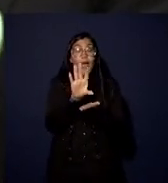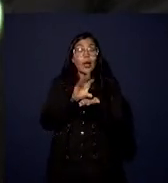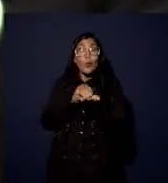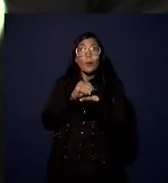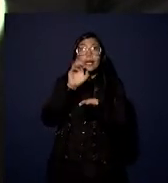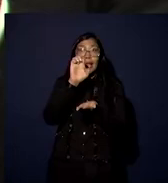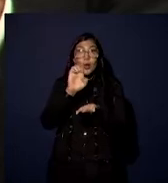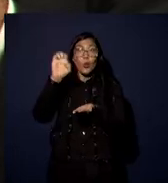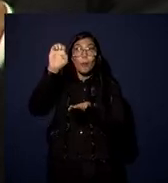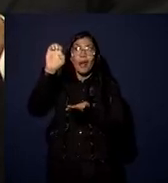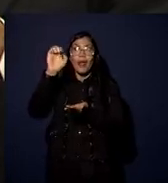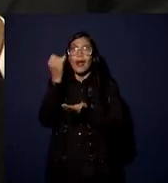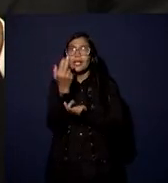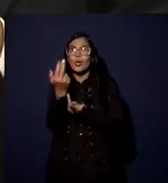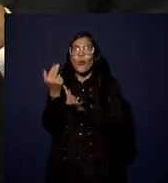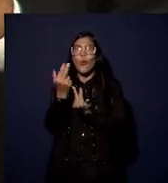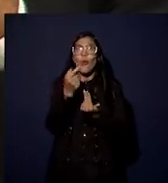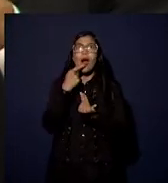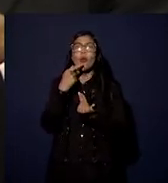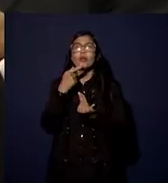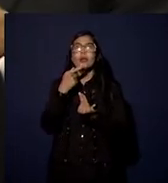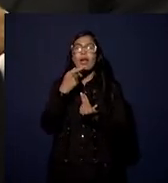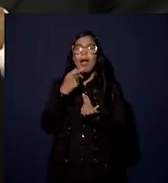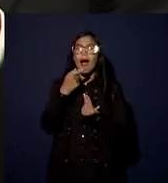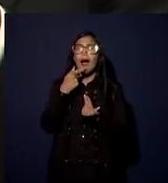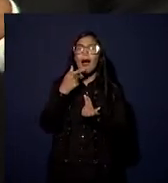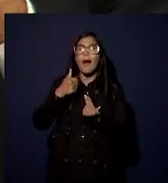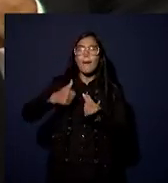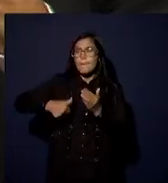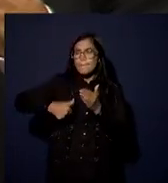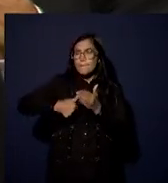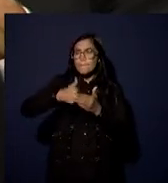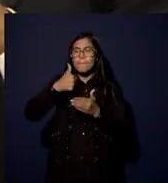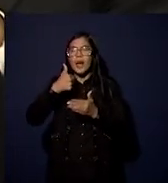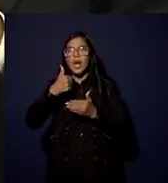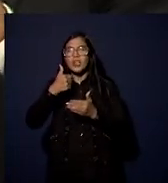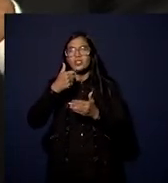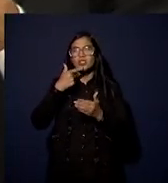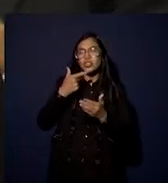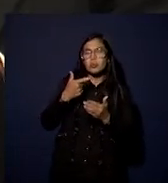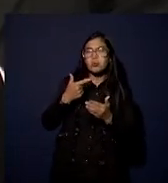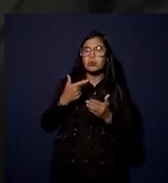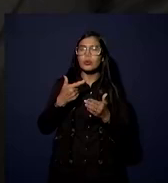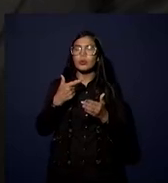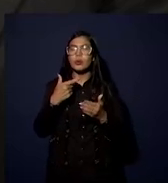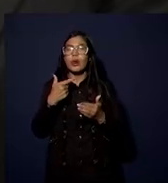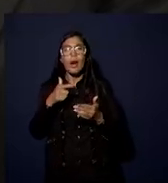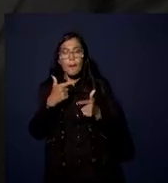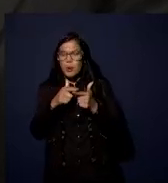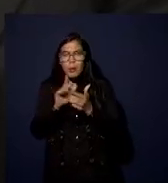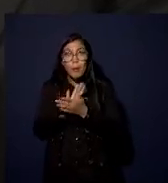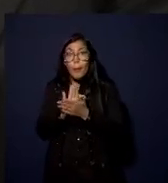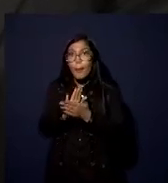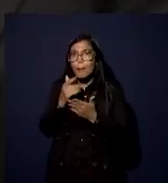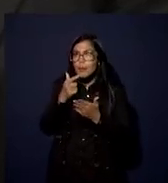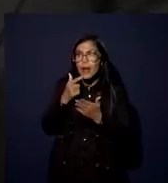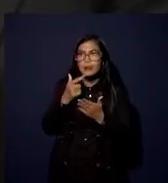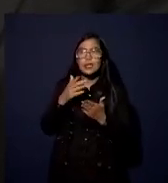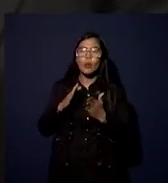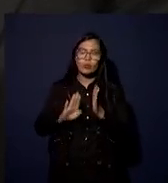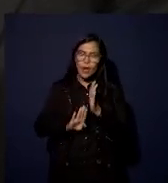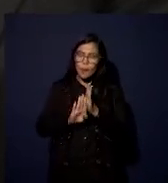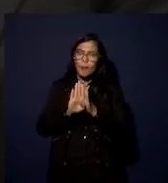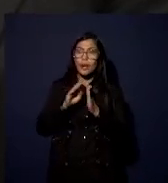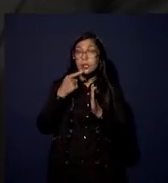né assim a prova de bala né de de crise de suprimento e coisas do tipo né Eu acho que ainda